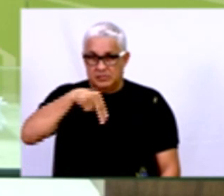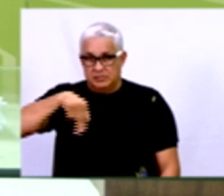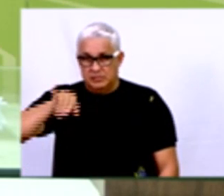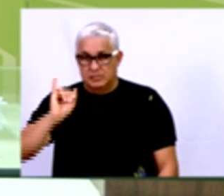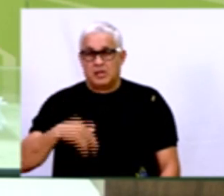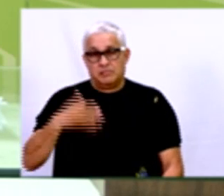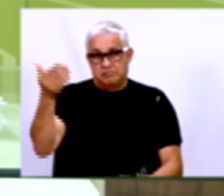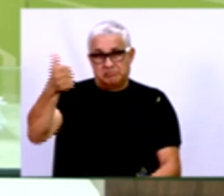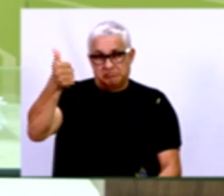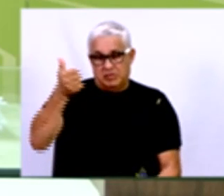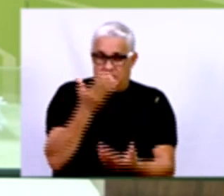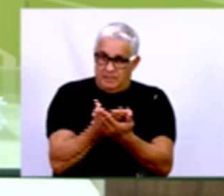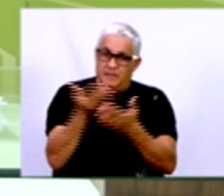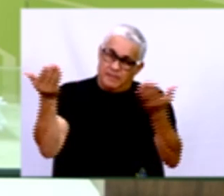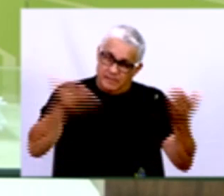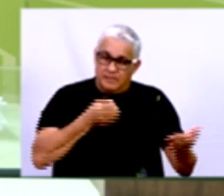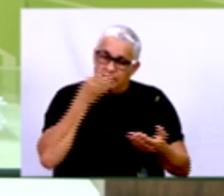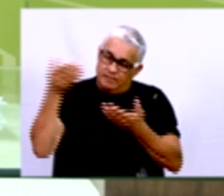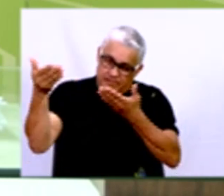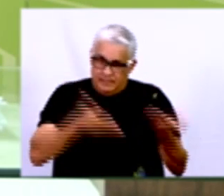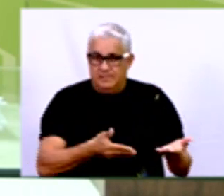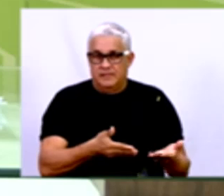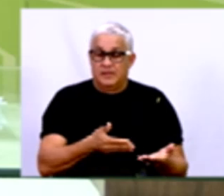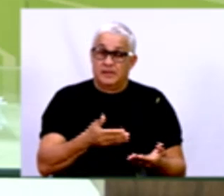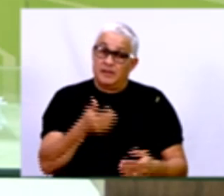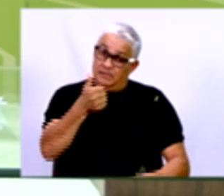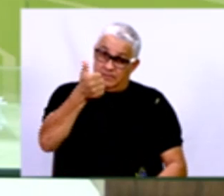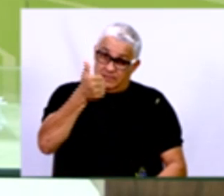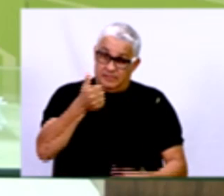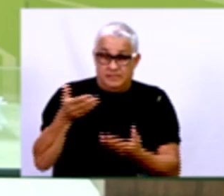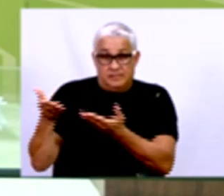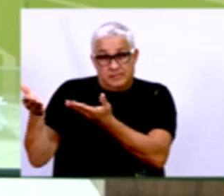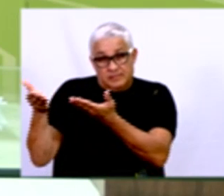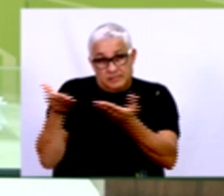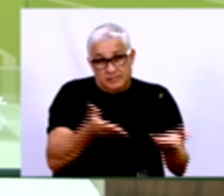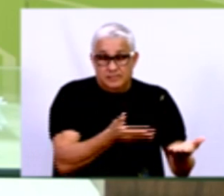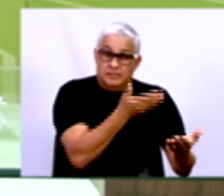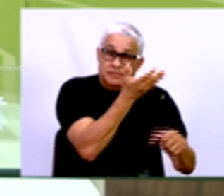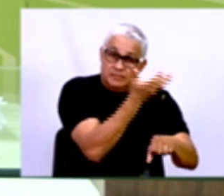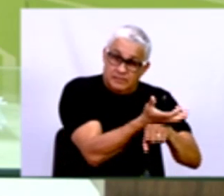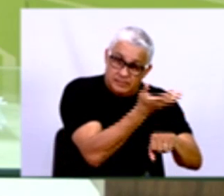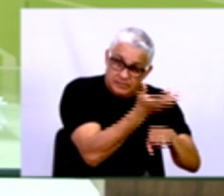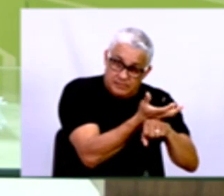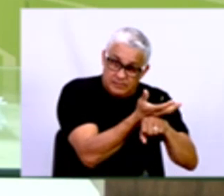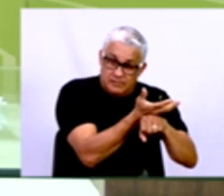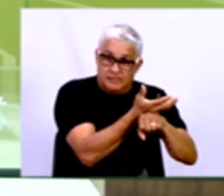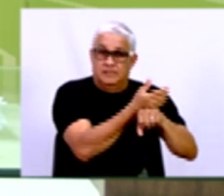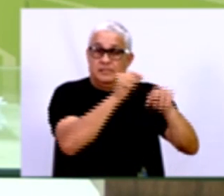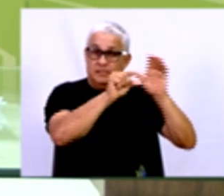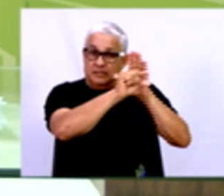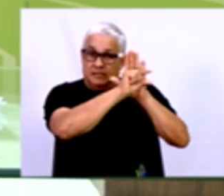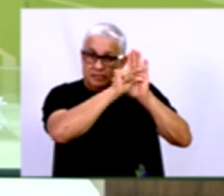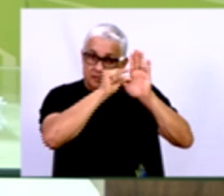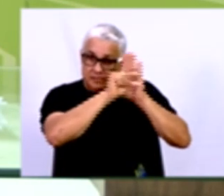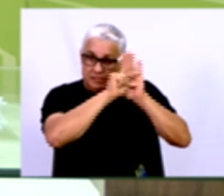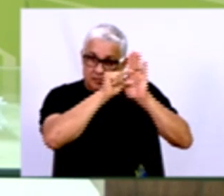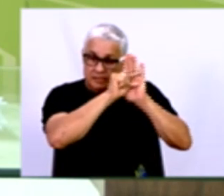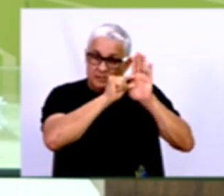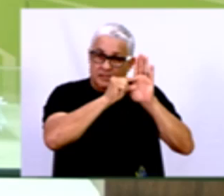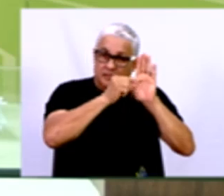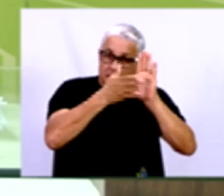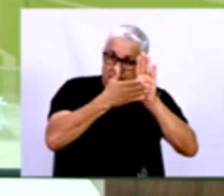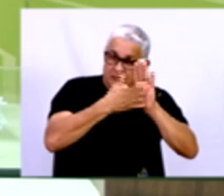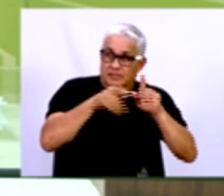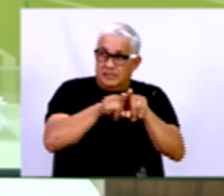aula. Nós vamos ter, nesse primeiro momento, a apresentação da disciplina, da ementa, e depois a gente vai começar com o nosso